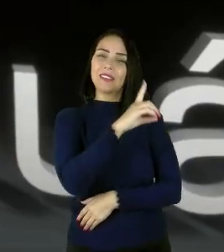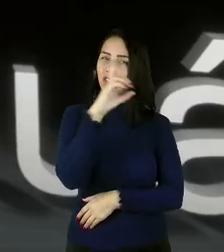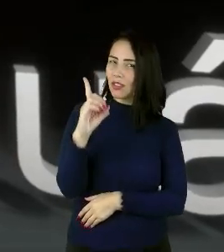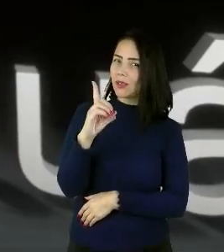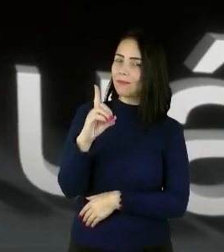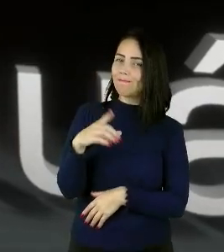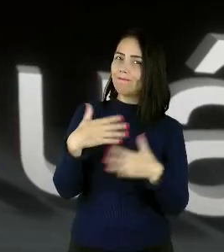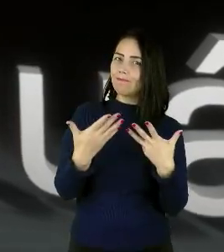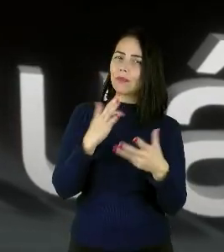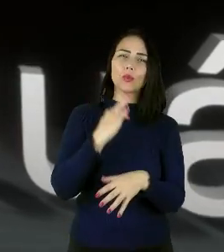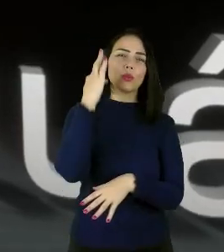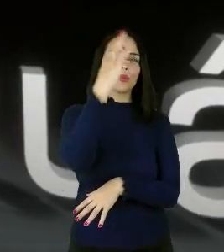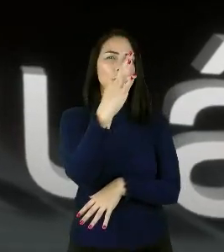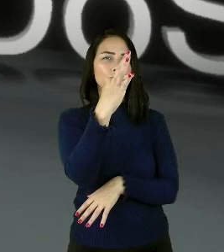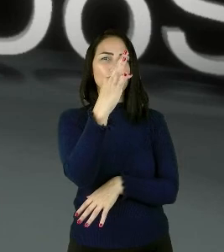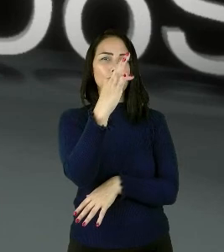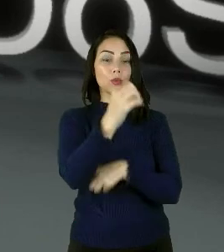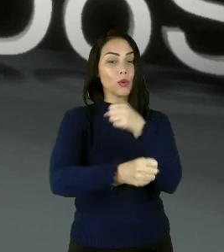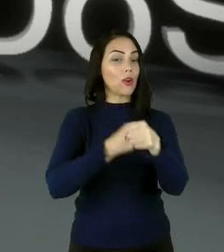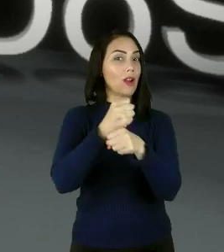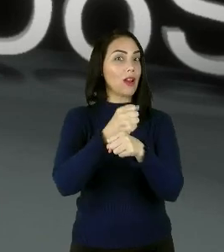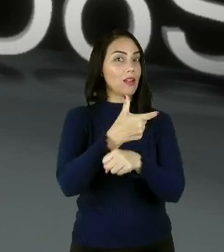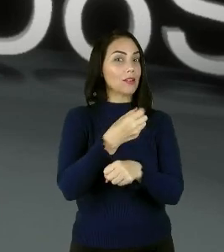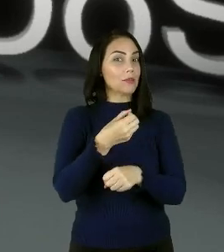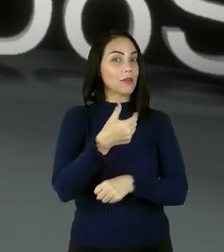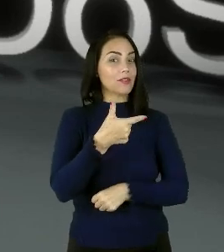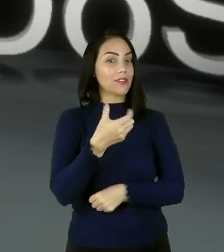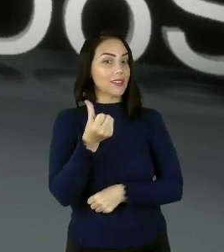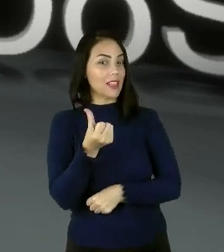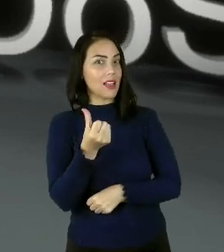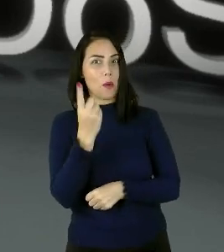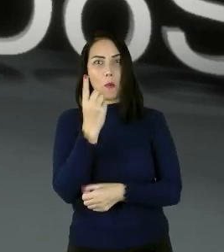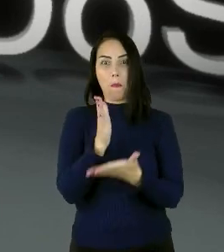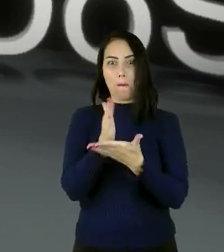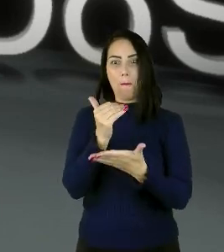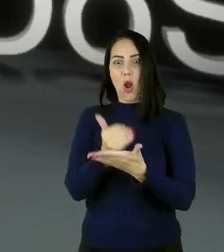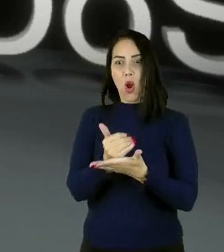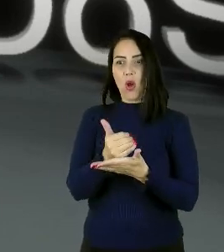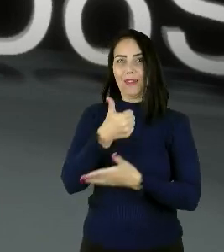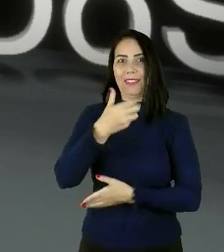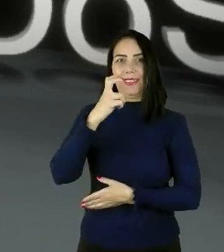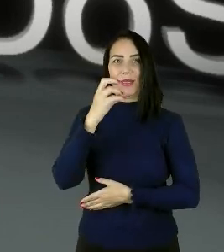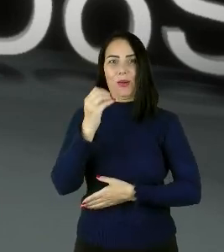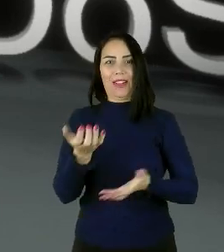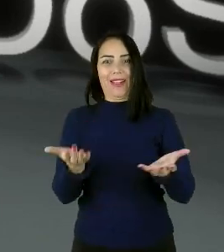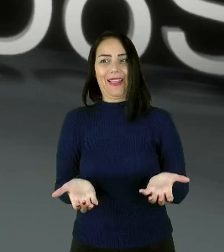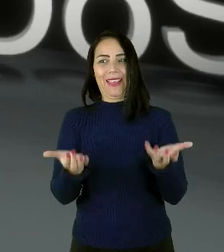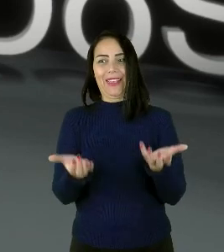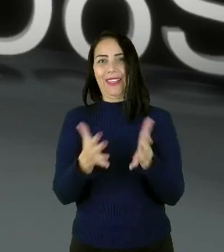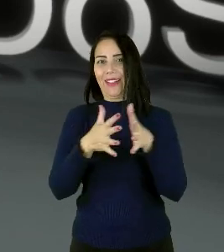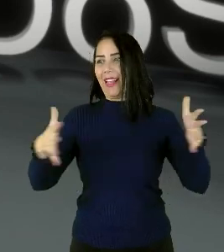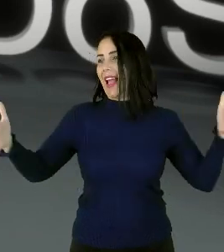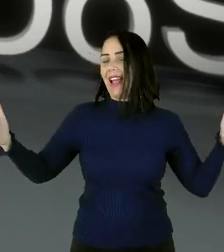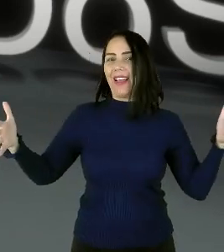quem 2026 além de um bolo de 150 Kg ou 150 metros e muita